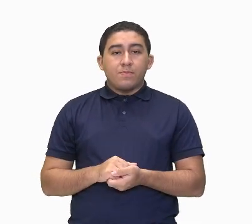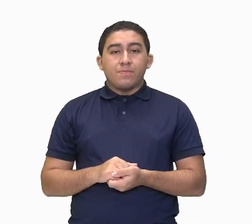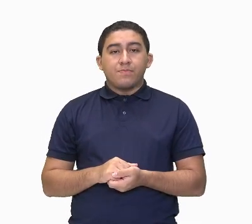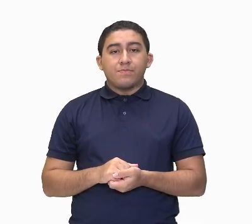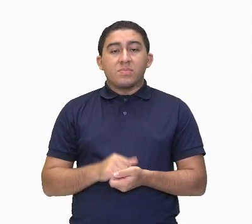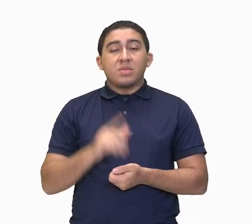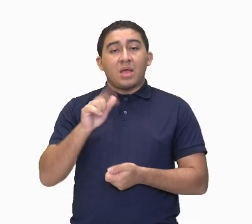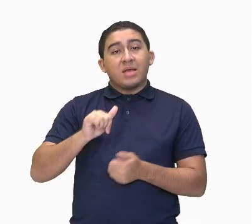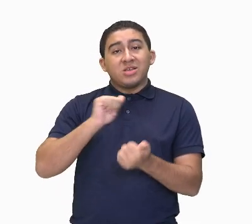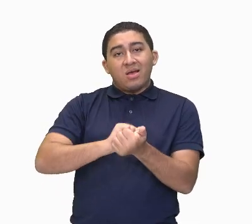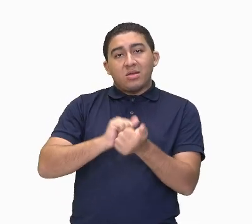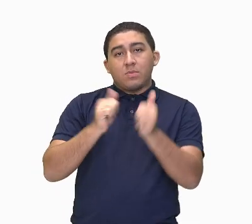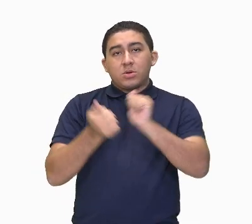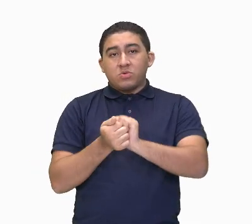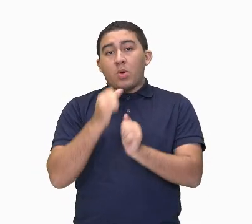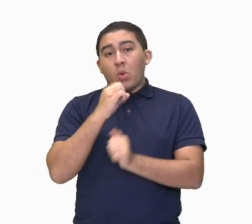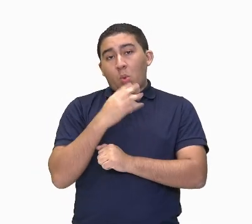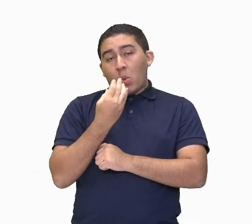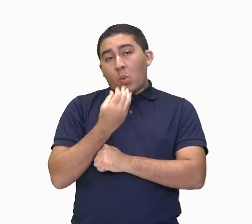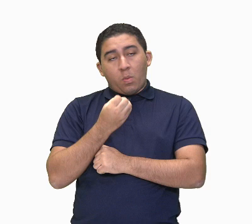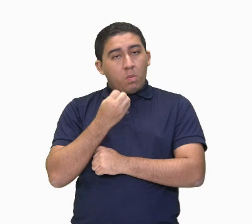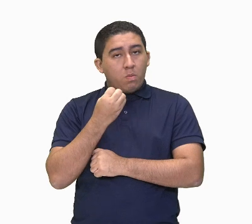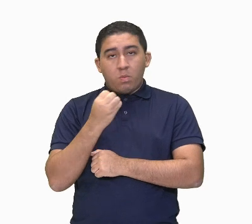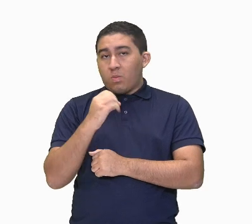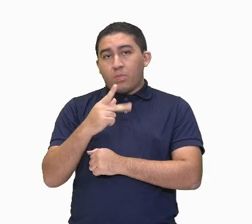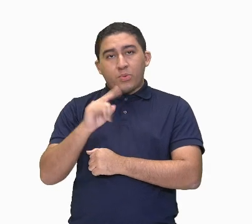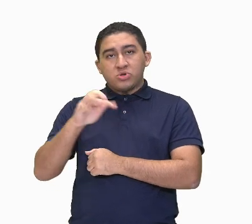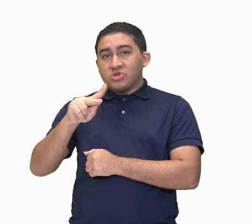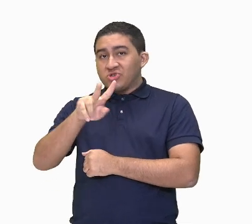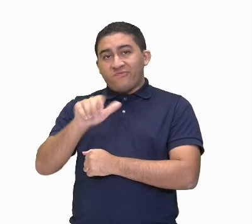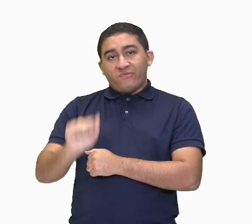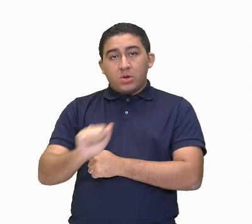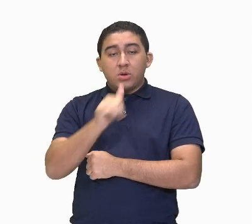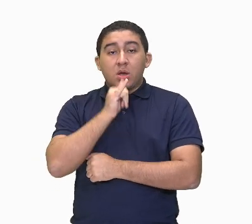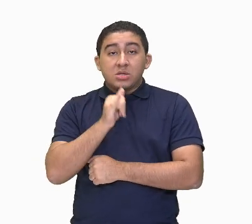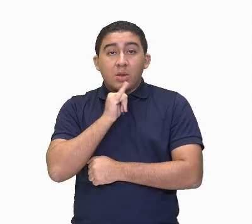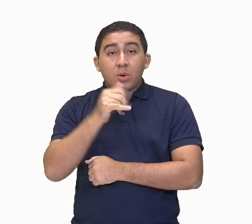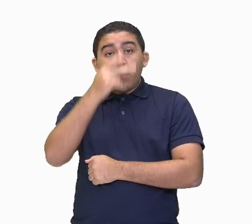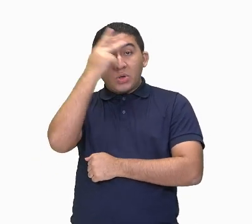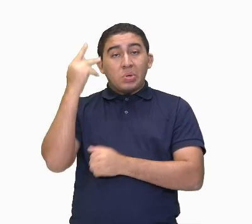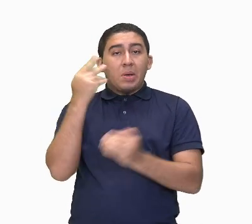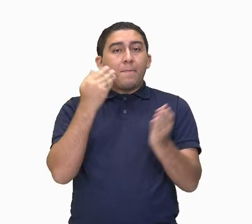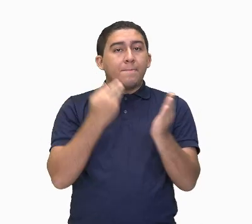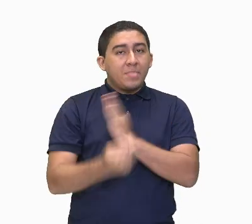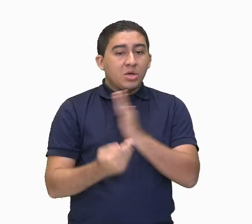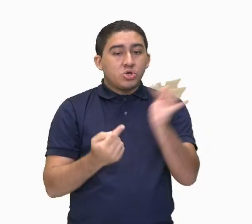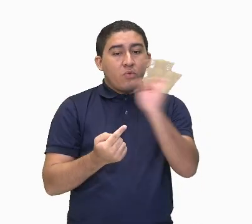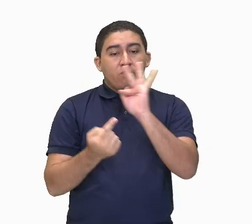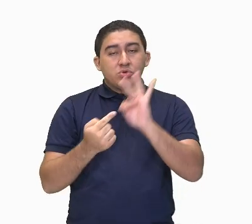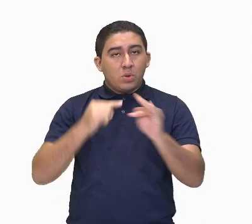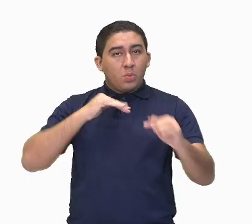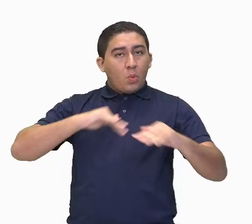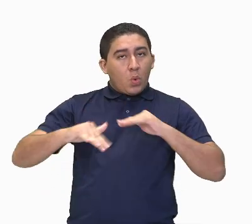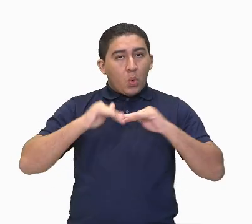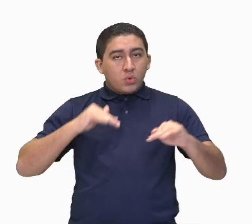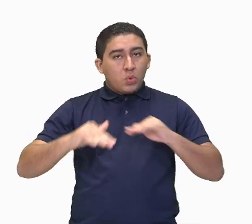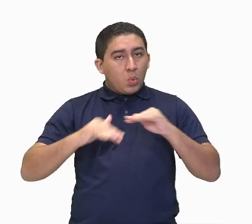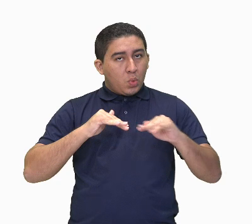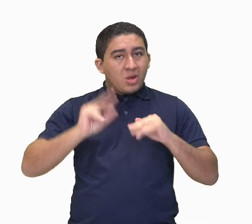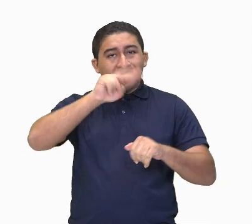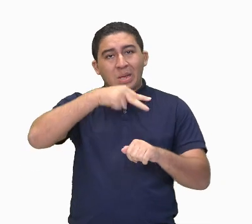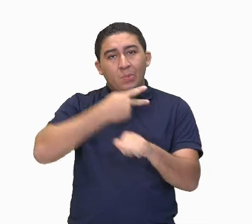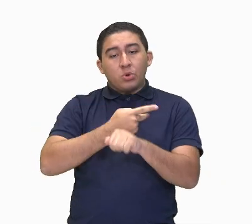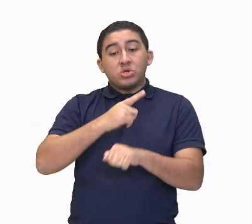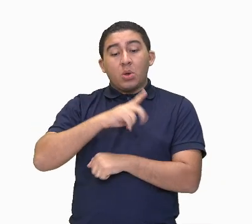adaptativa ou positiva, certo? Por exemplo, alguém que perde parte da função motora após um AVC,